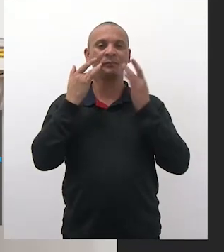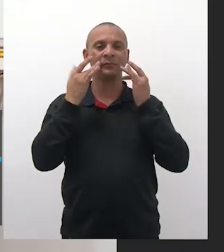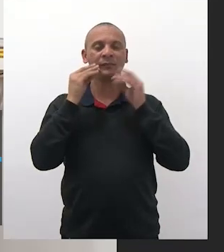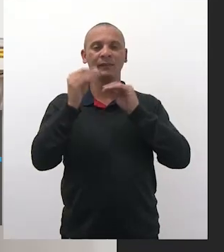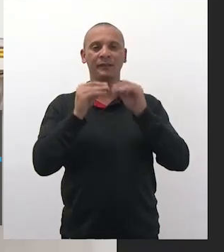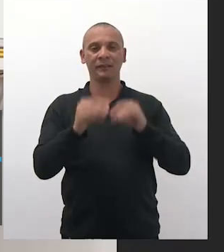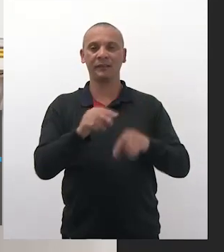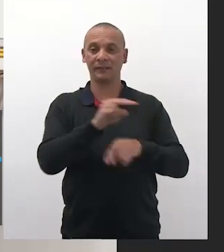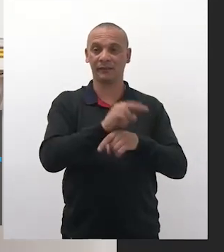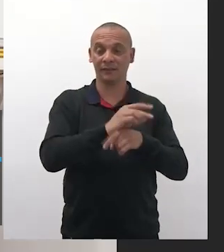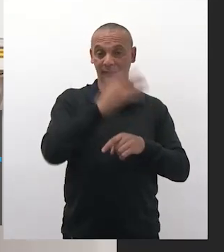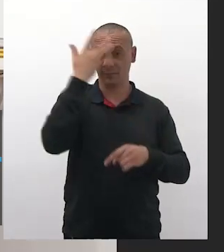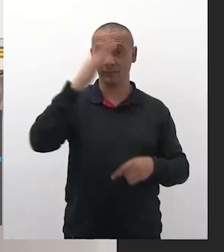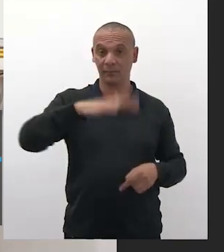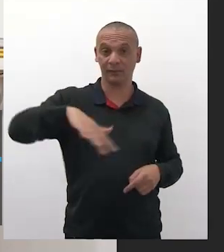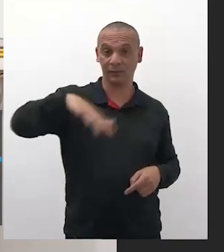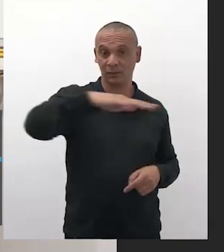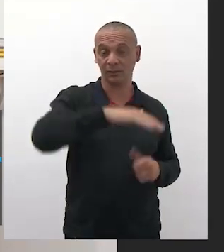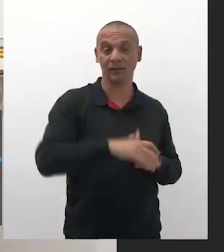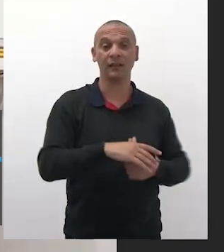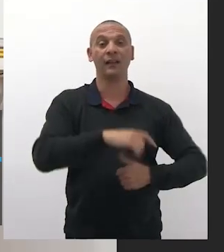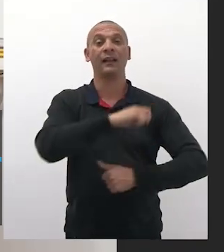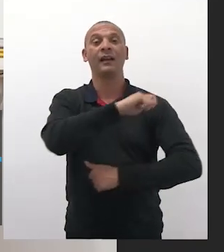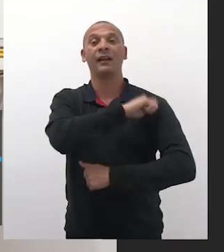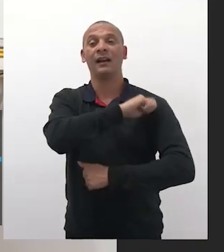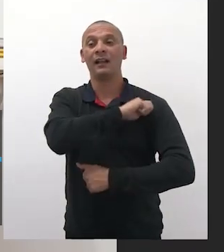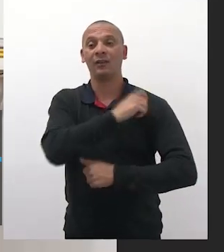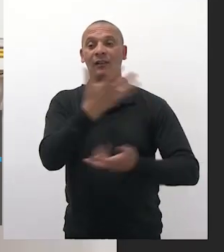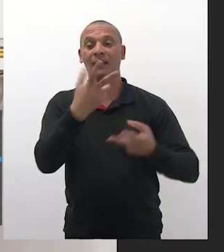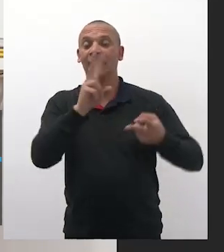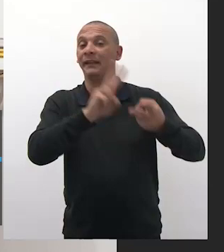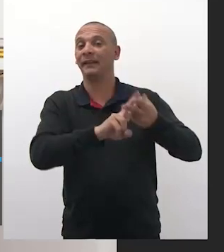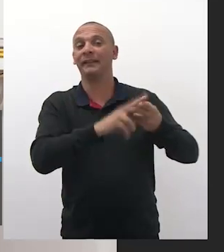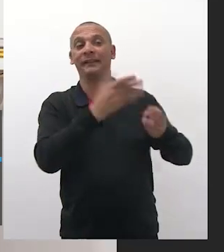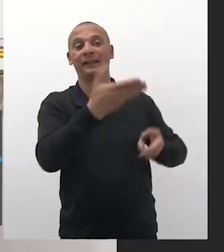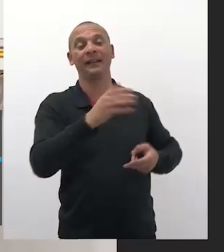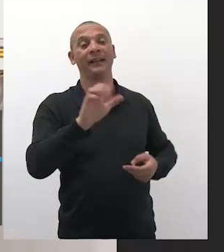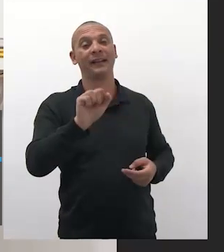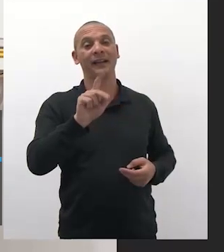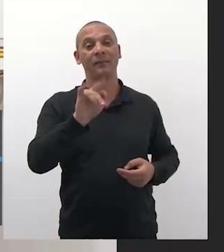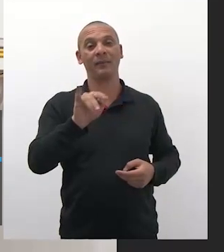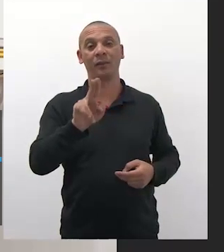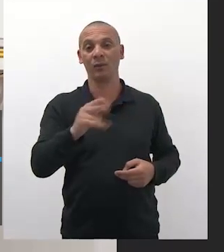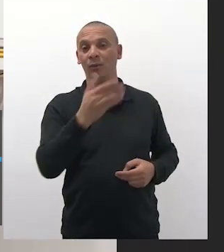Capitu, mas as alunas quiseram condenar a Capitu, foi assim.